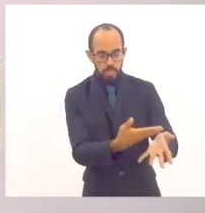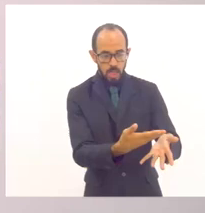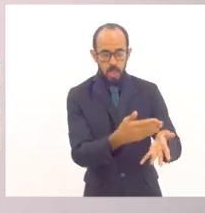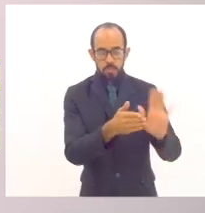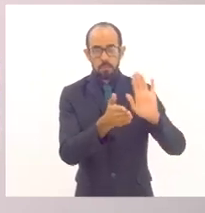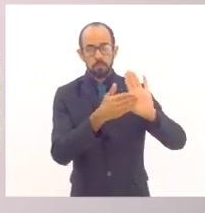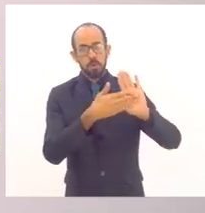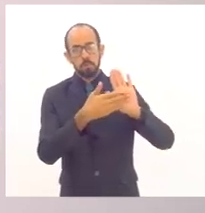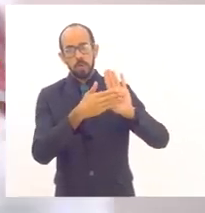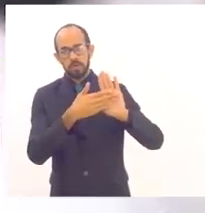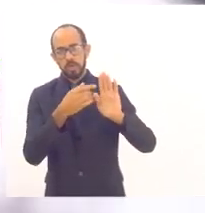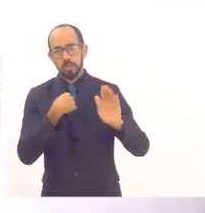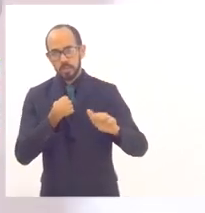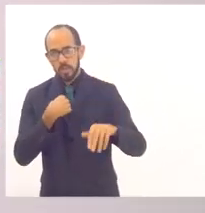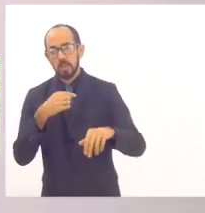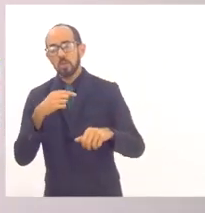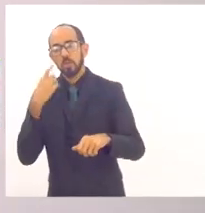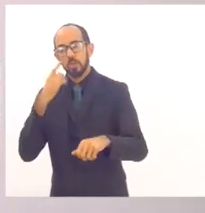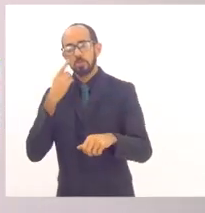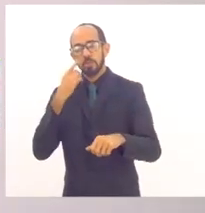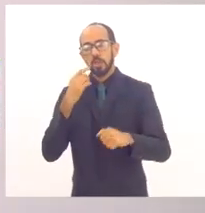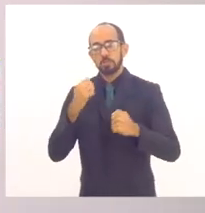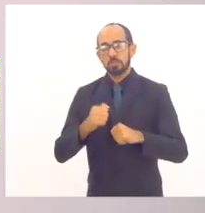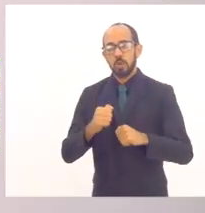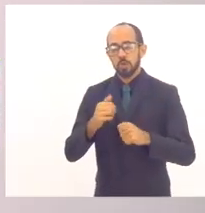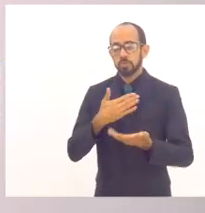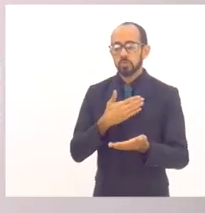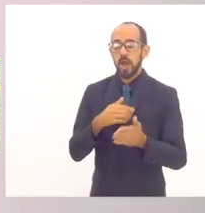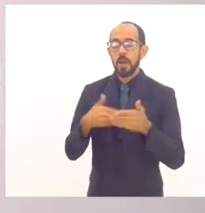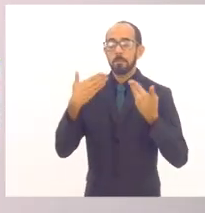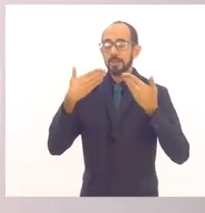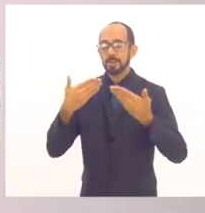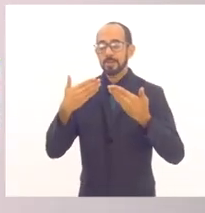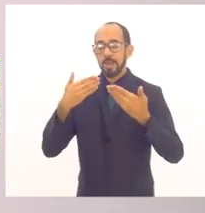tenho legitimidade para apresentar para discussão,